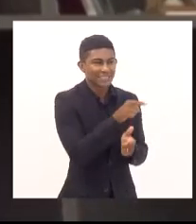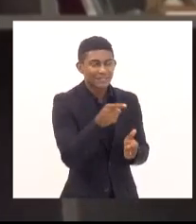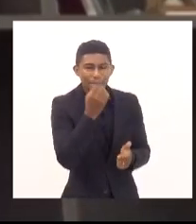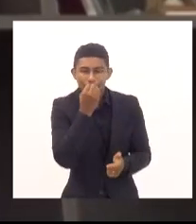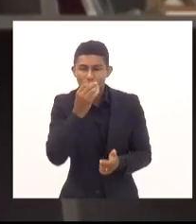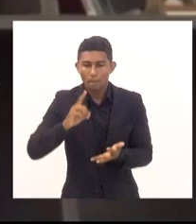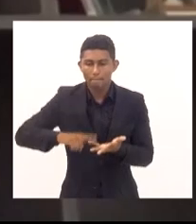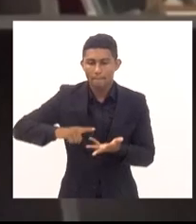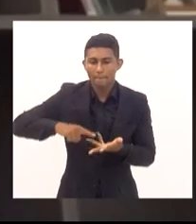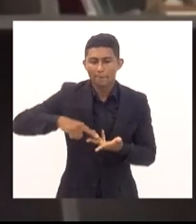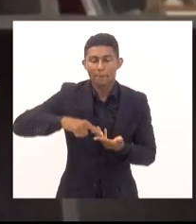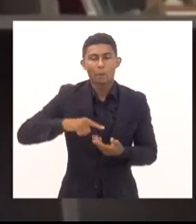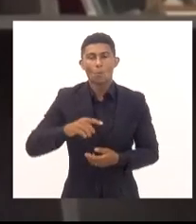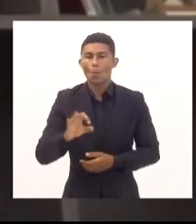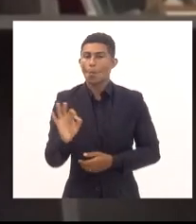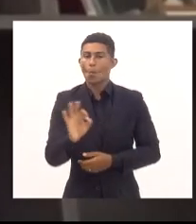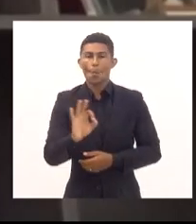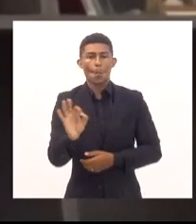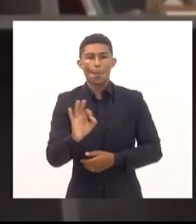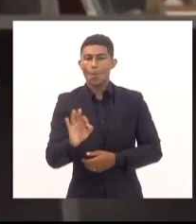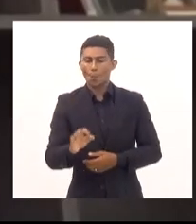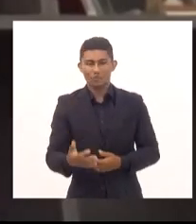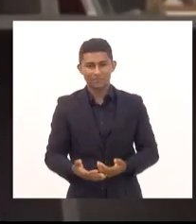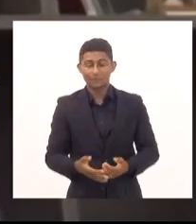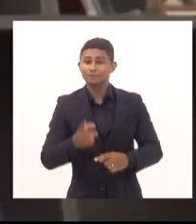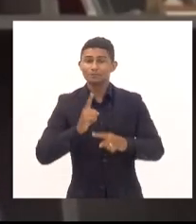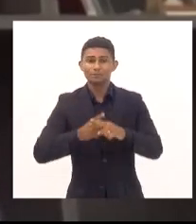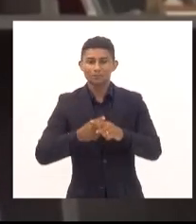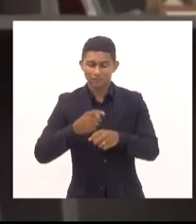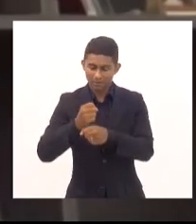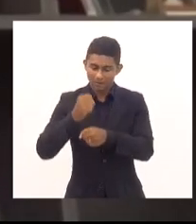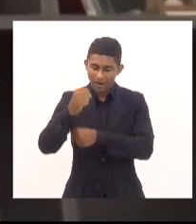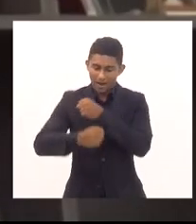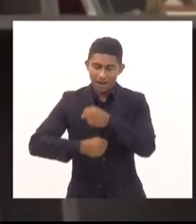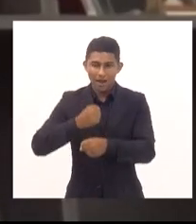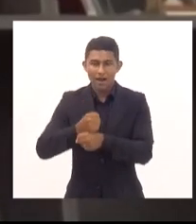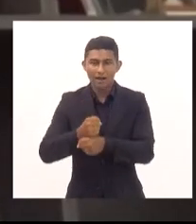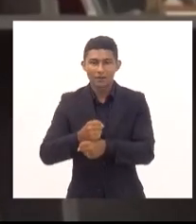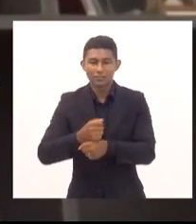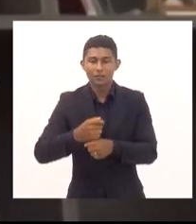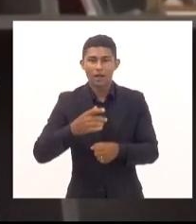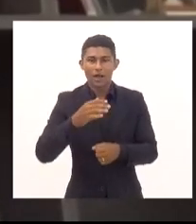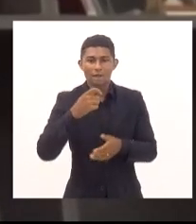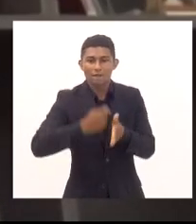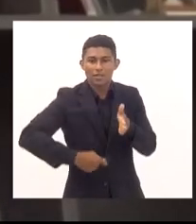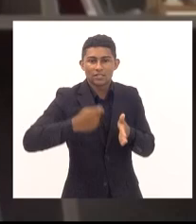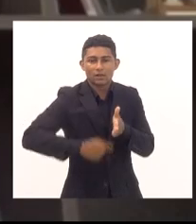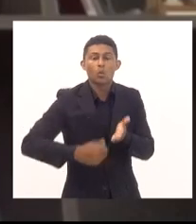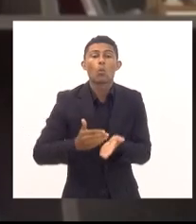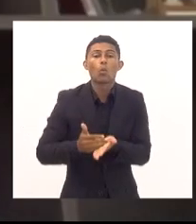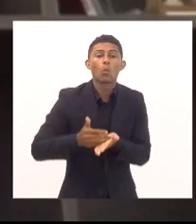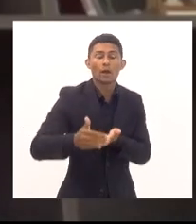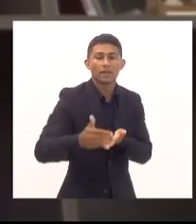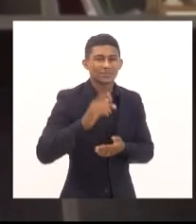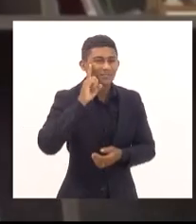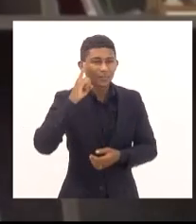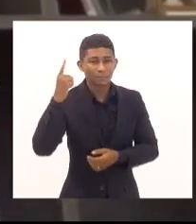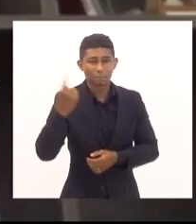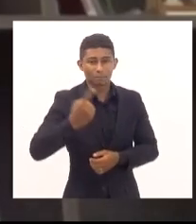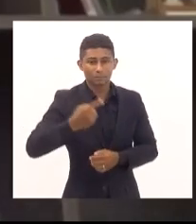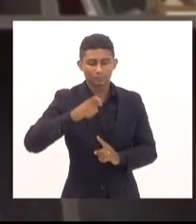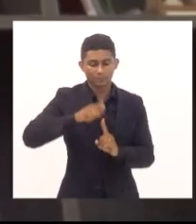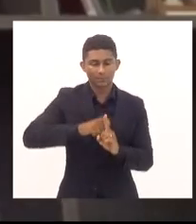dos efeitos desta lei, porque o ano fiscal ele se inicia em 1º de janeiro, né, e